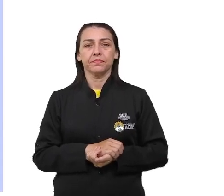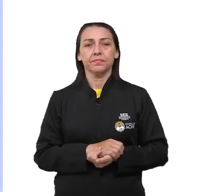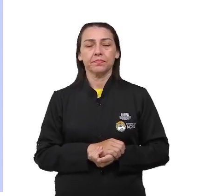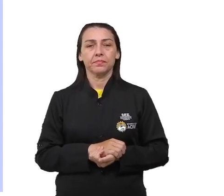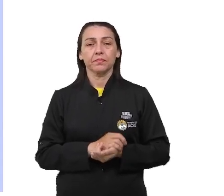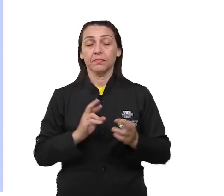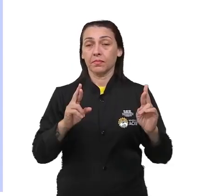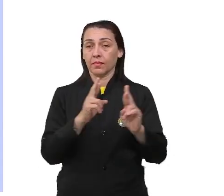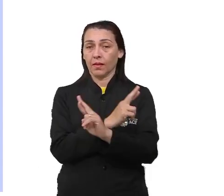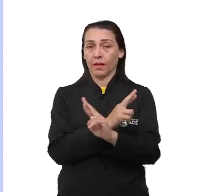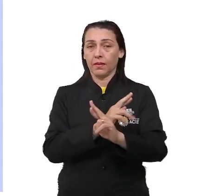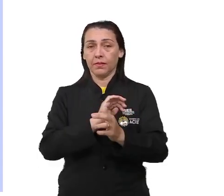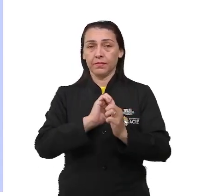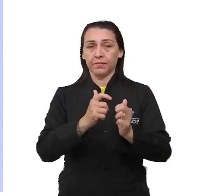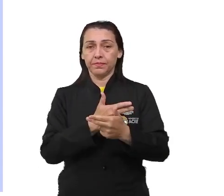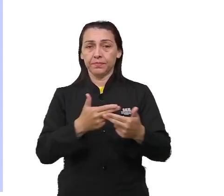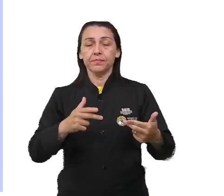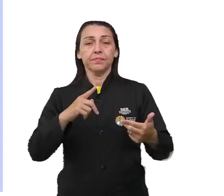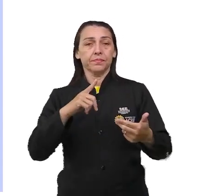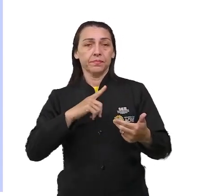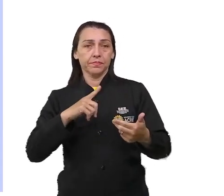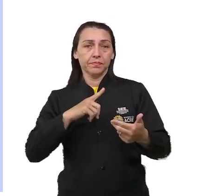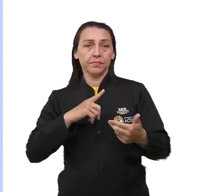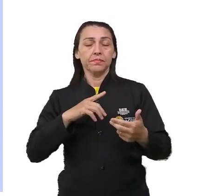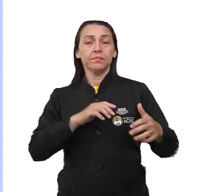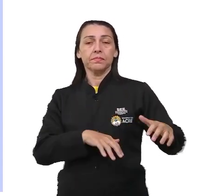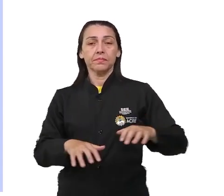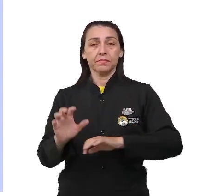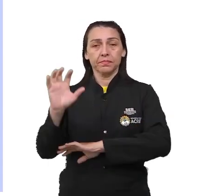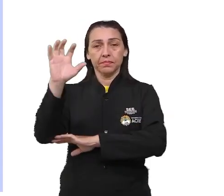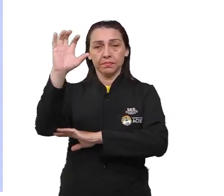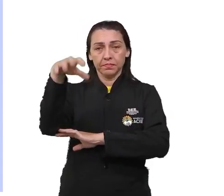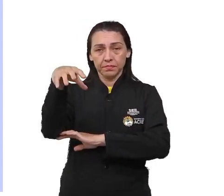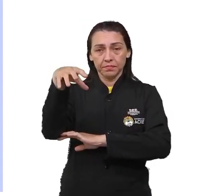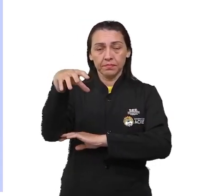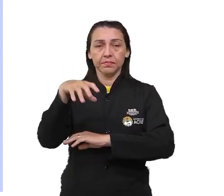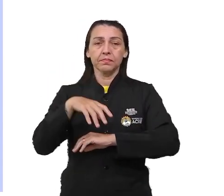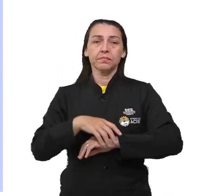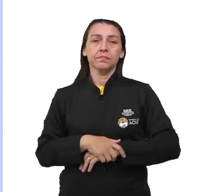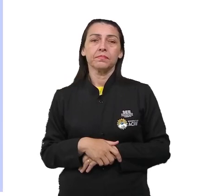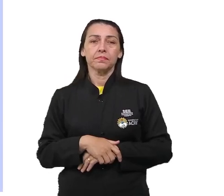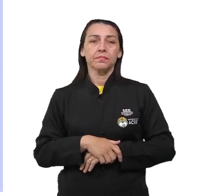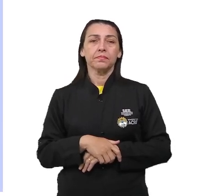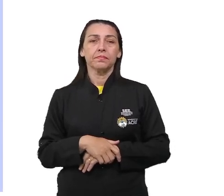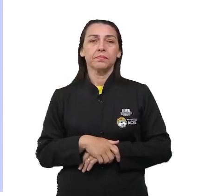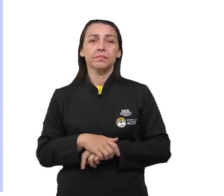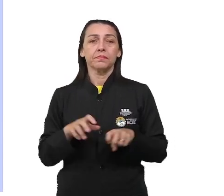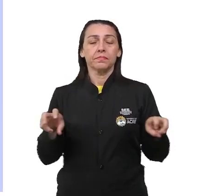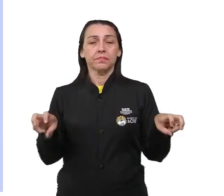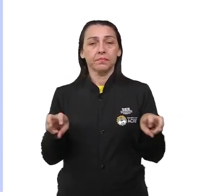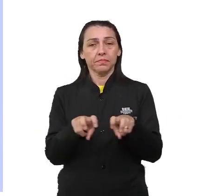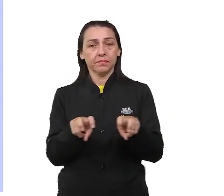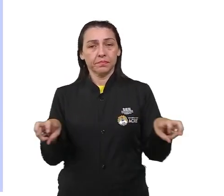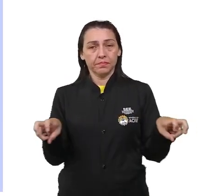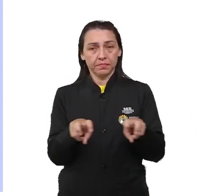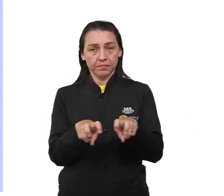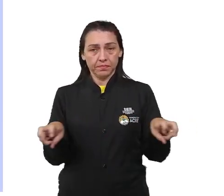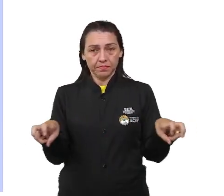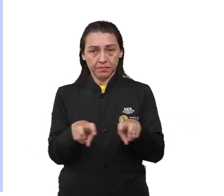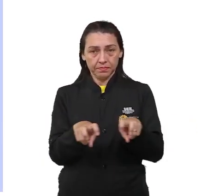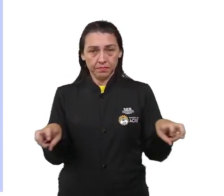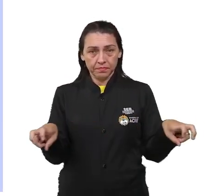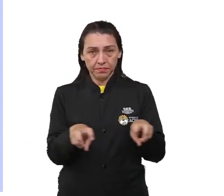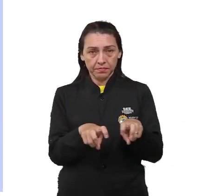relacionado a esses esportes. Nós temos basquetebol, basquete, nós temos o soccer, também chamado